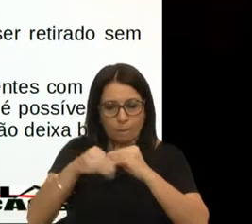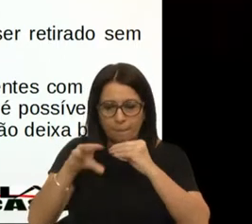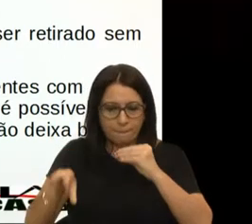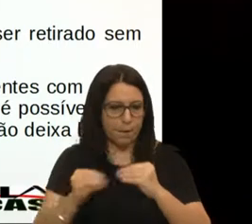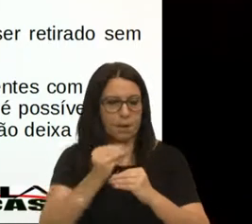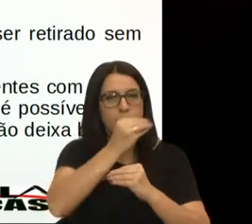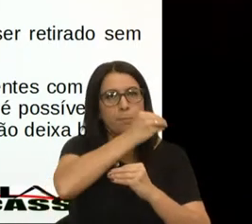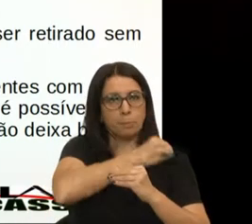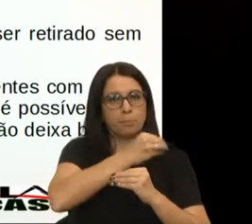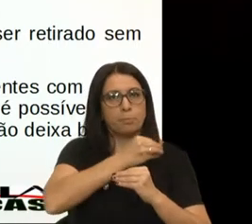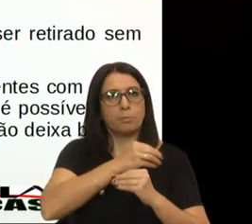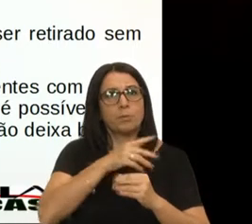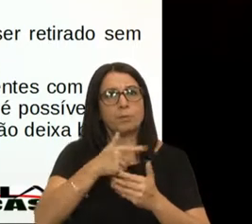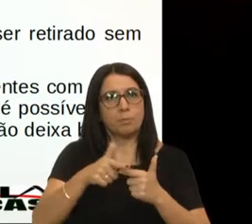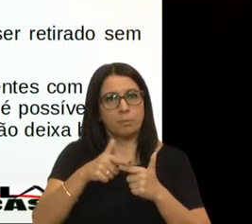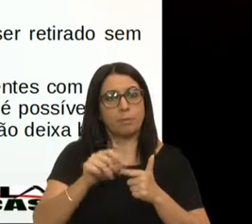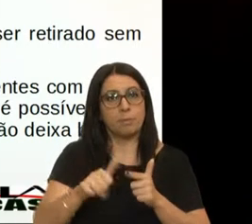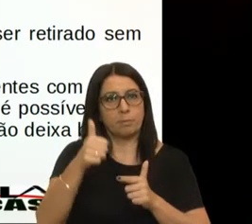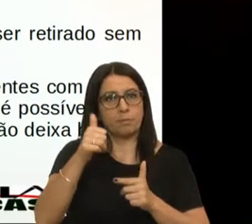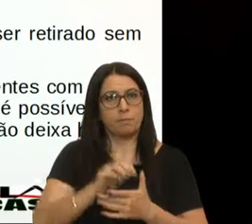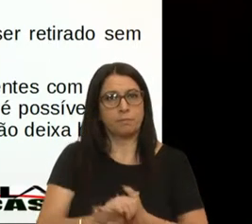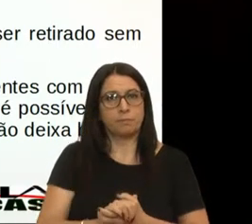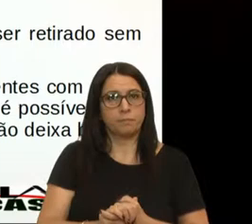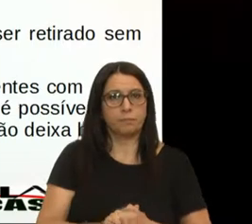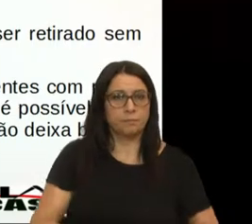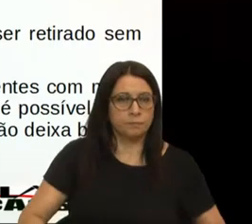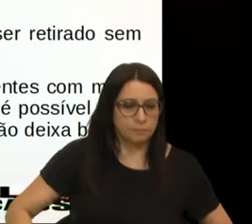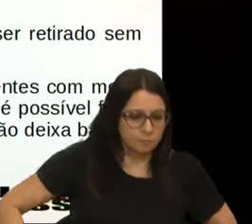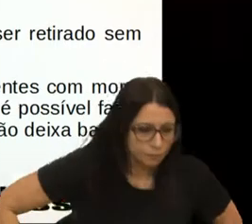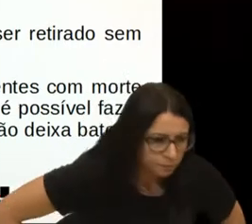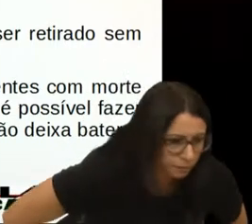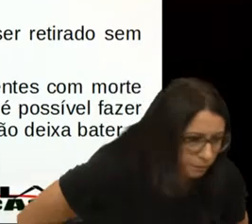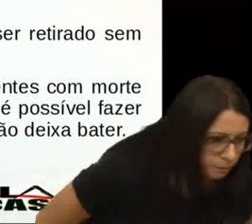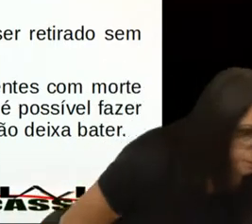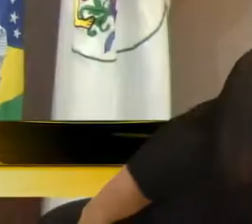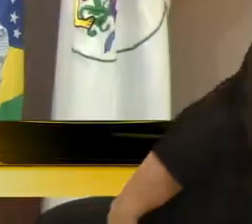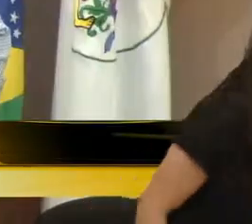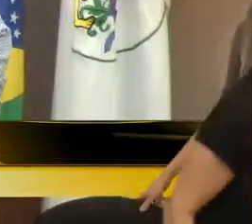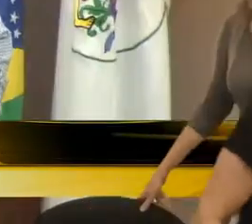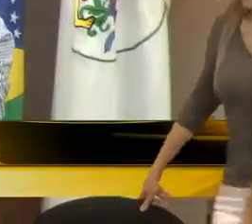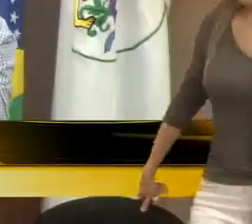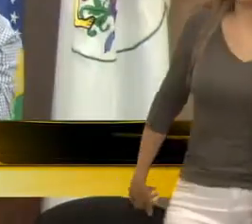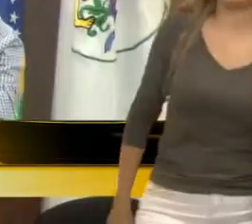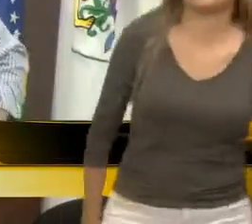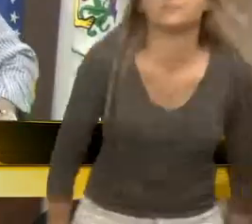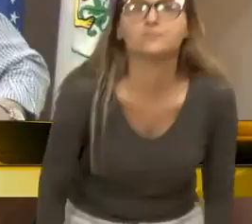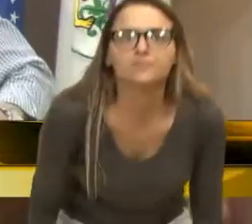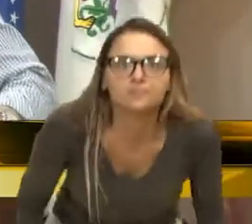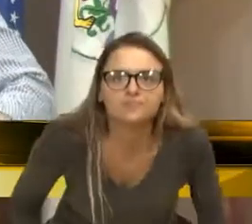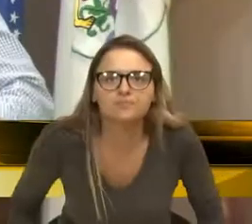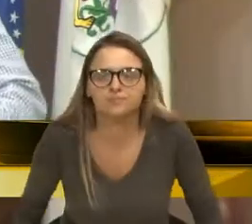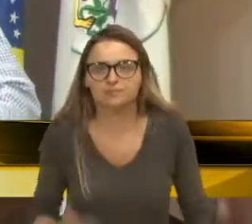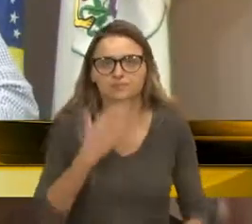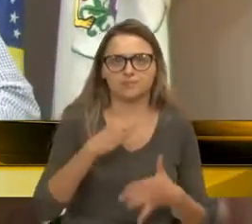essa deficiência. Peço uma prorrogação, declaração de líder.